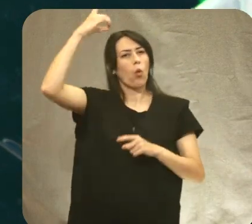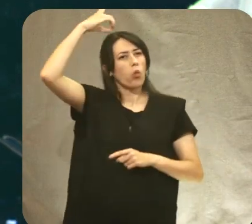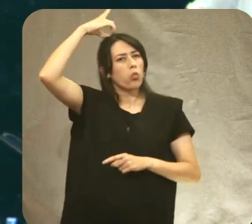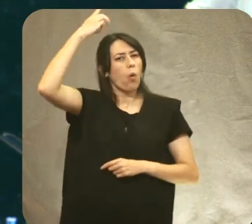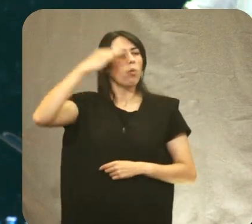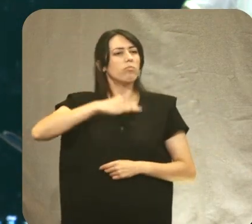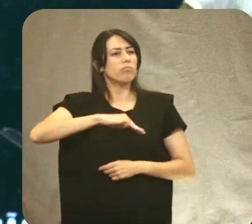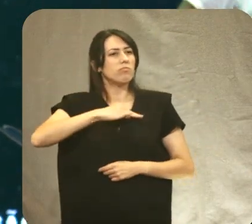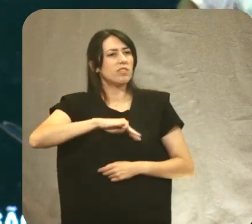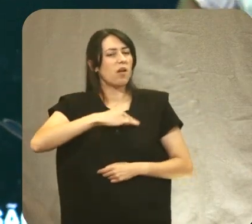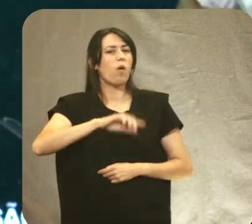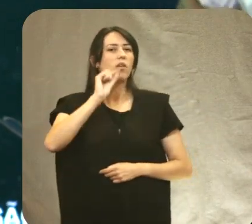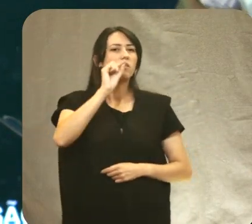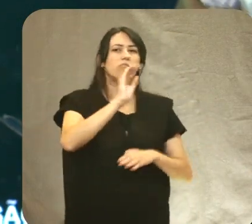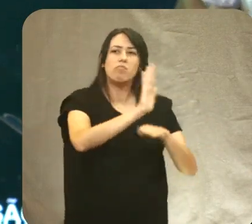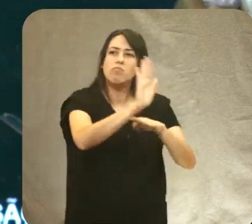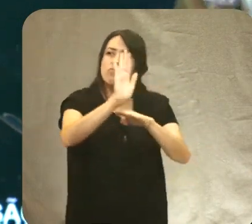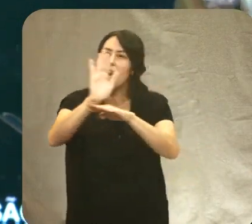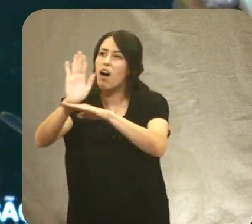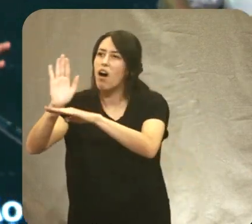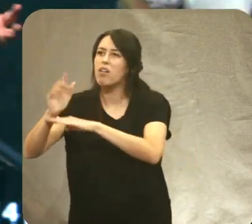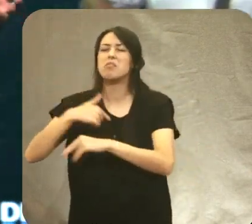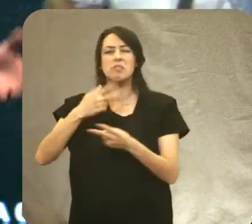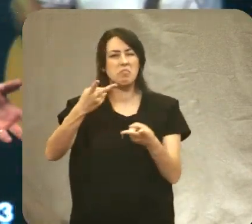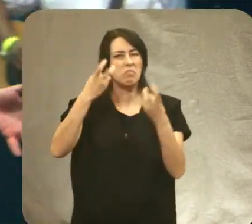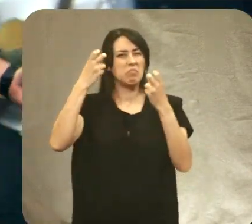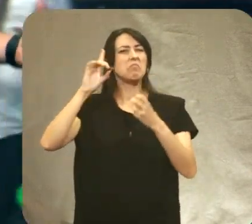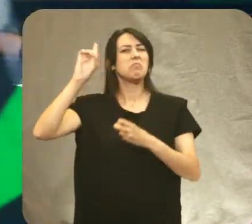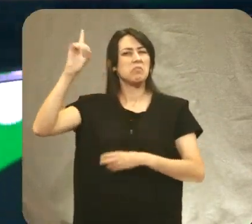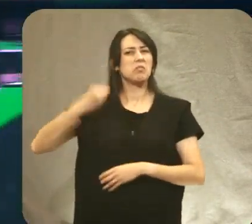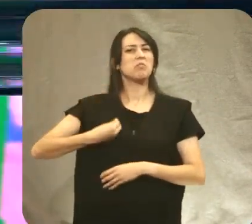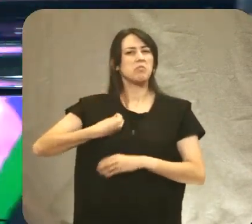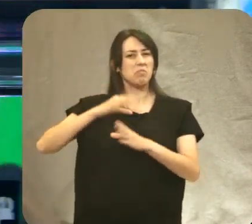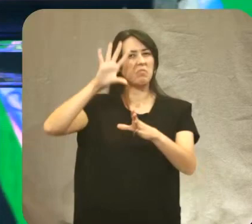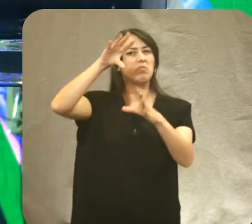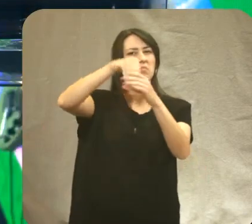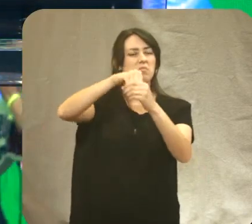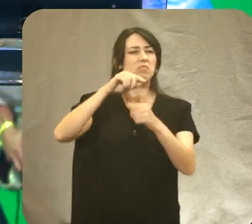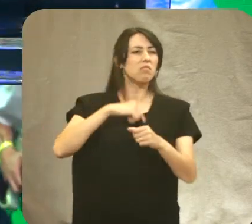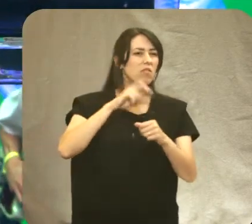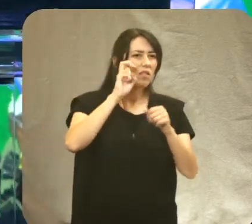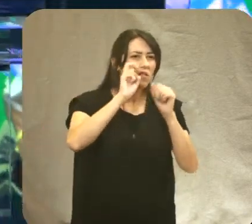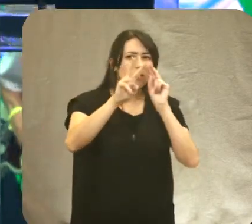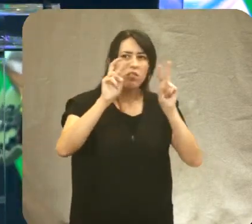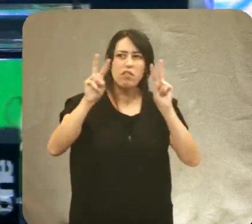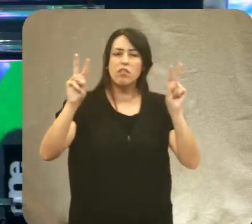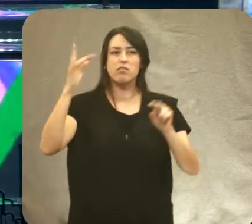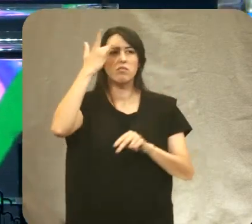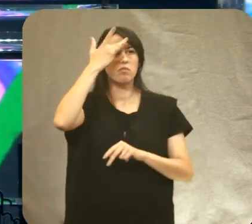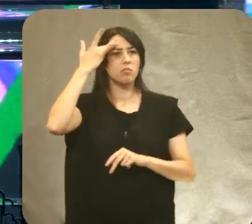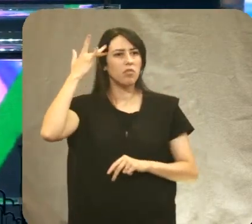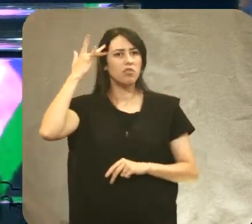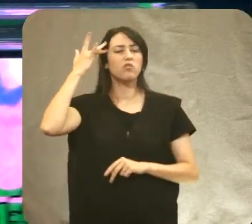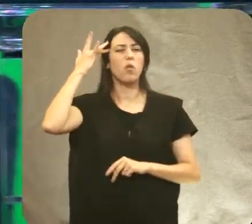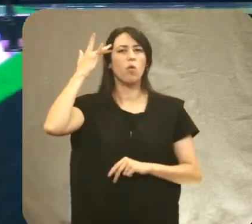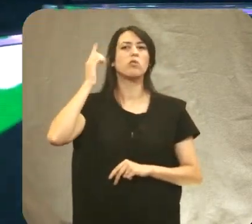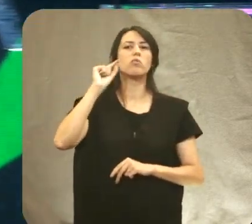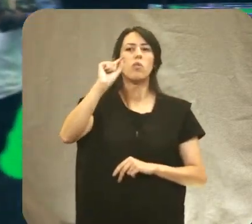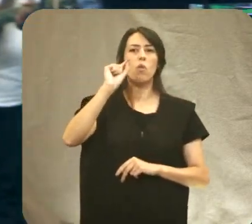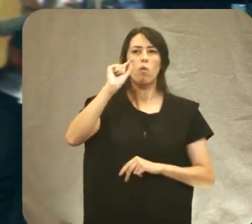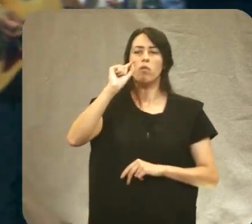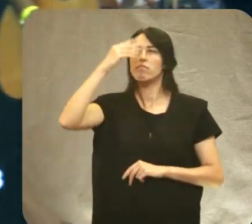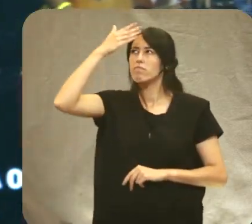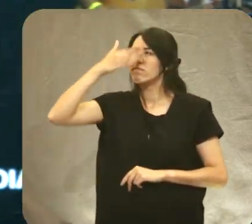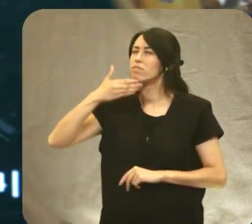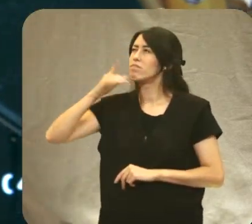a cuidar do próximo. Eu vejo Deus revelado quando eu vejo os adoradores sobre o altar se derramando na